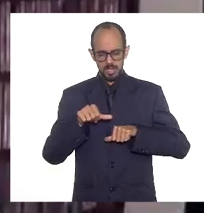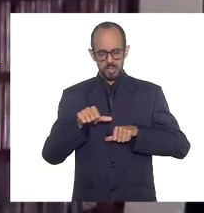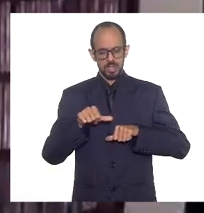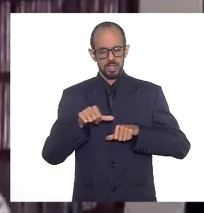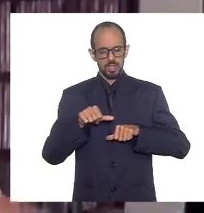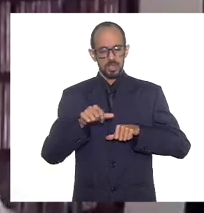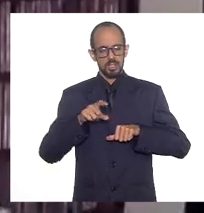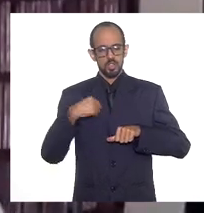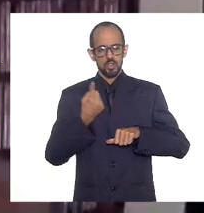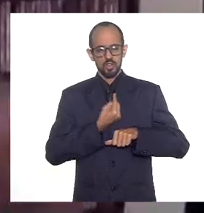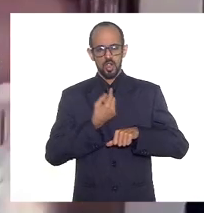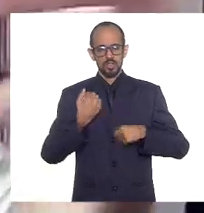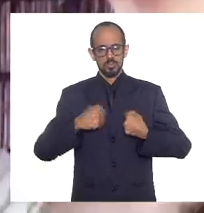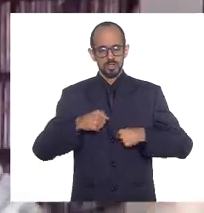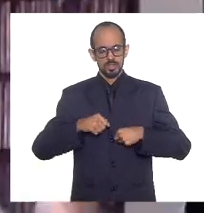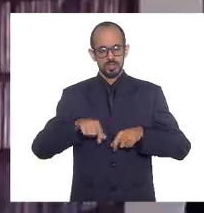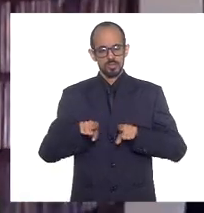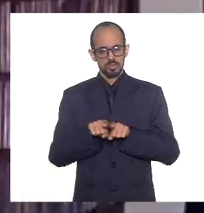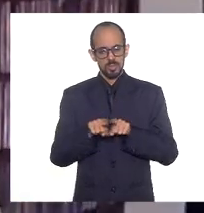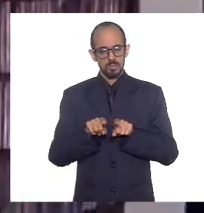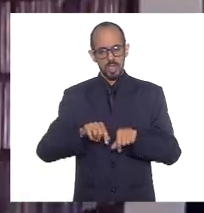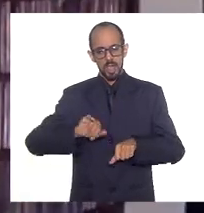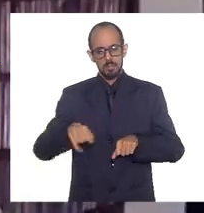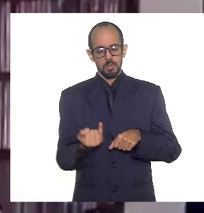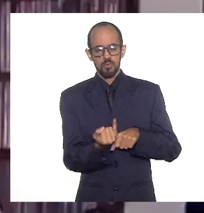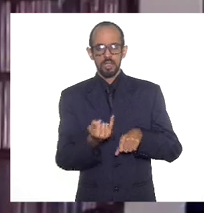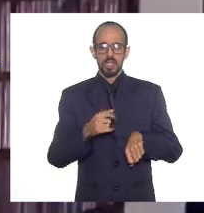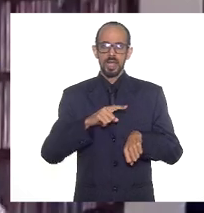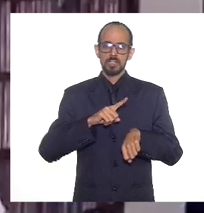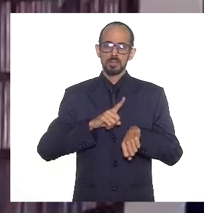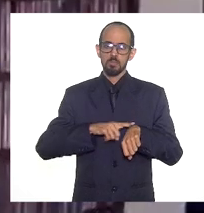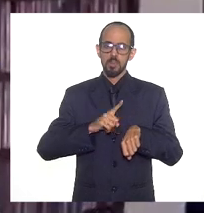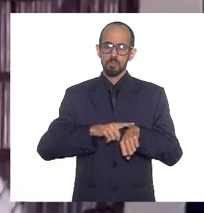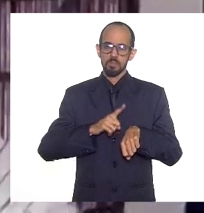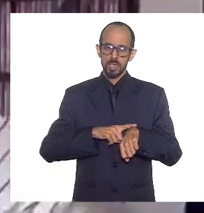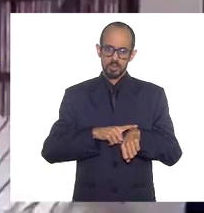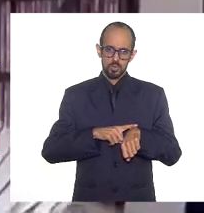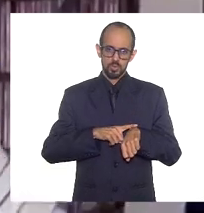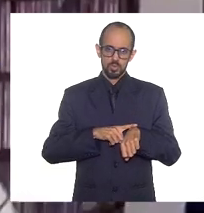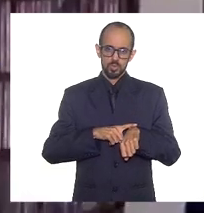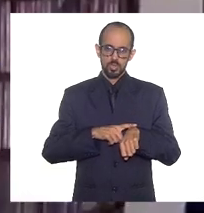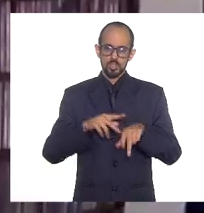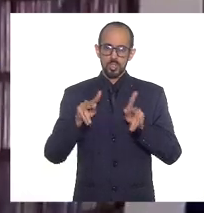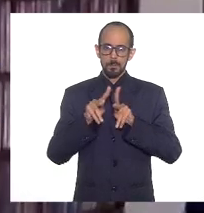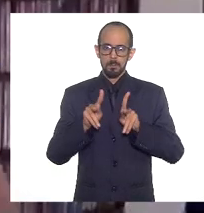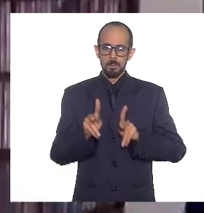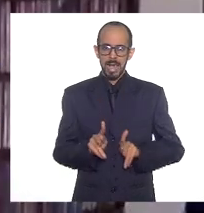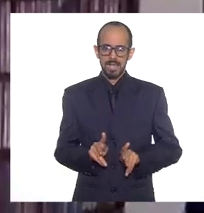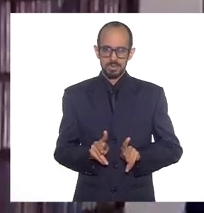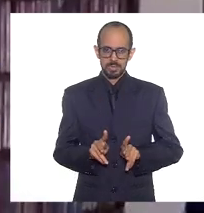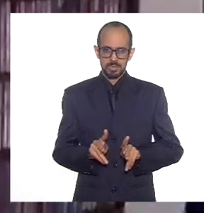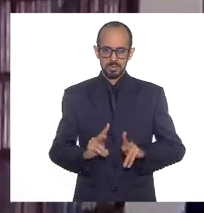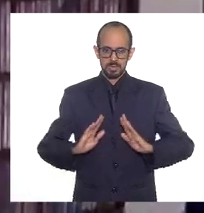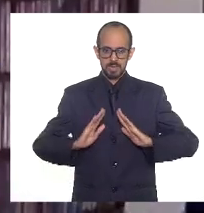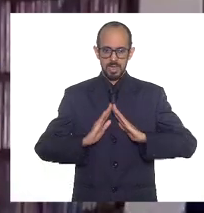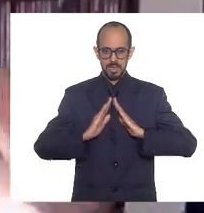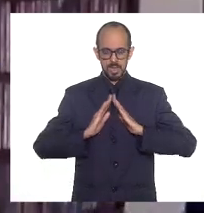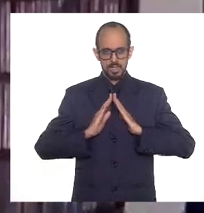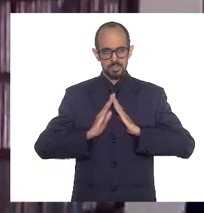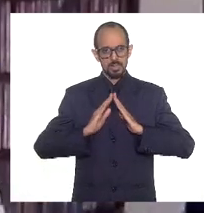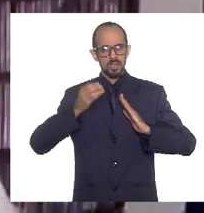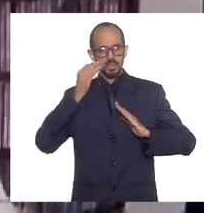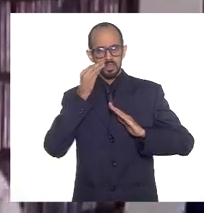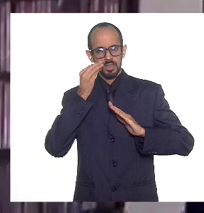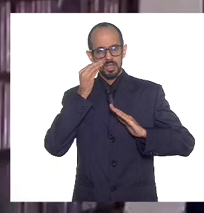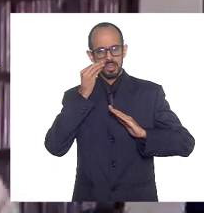tem que aproveitar esse clima de harmonia tentar aí realmente engrossar,